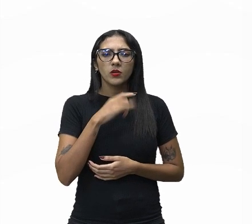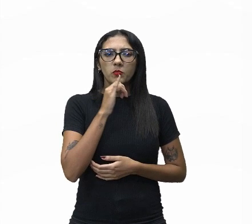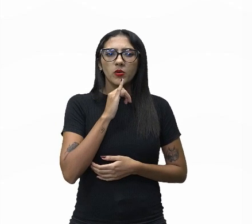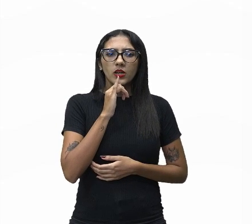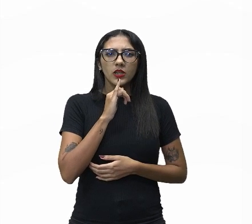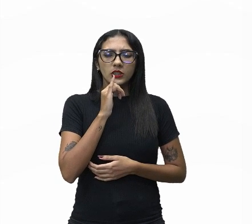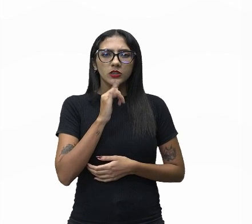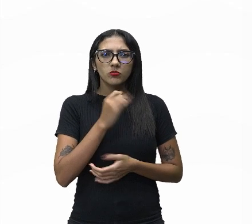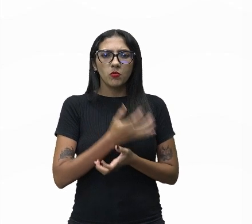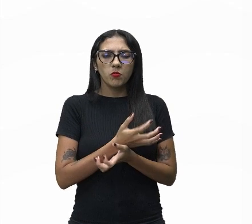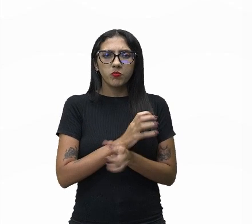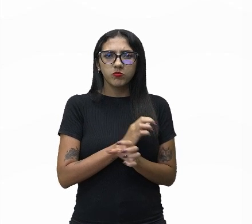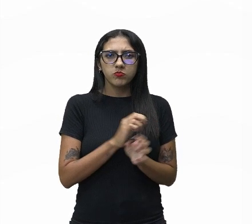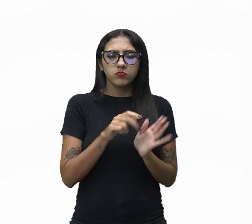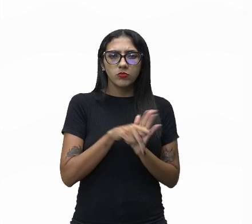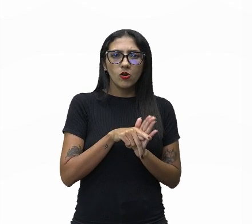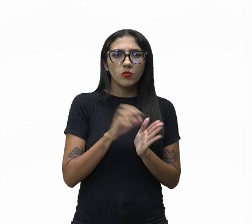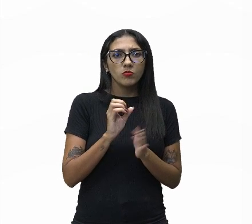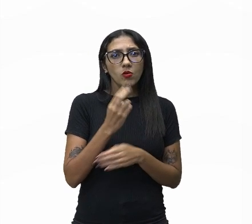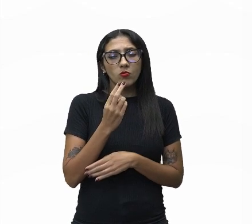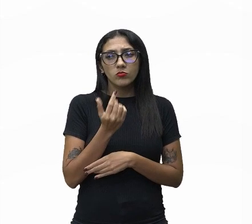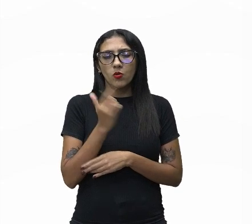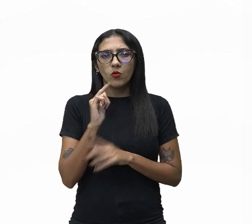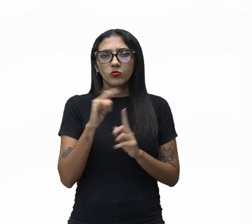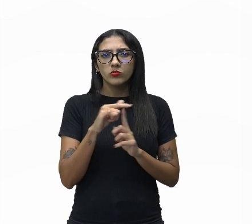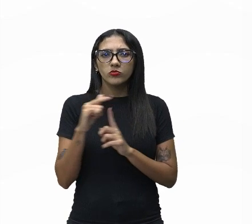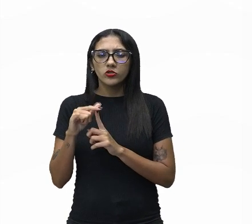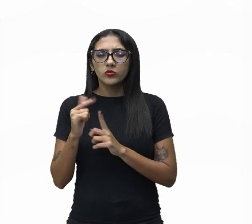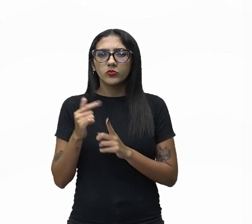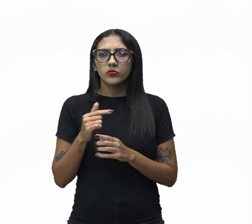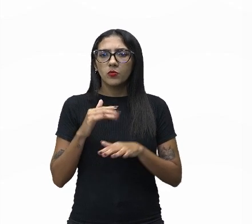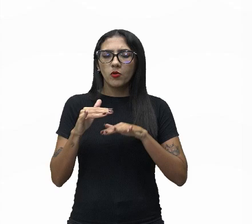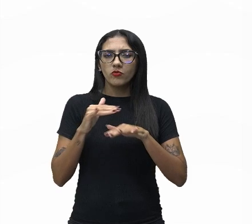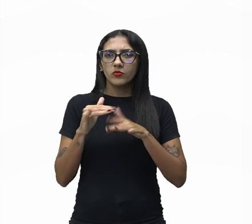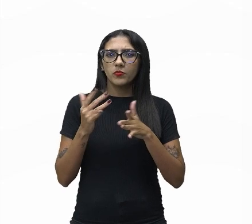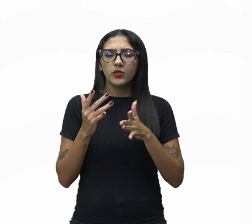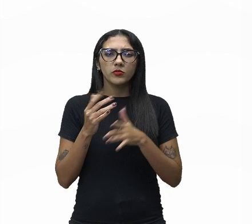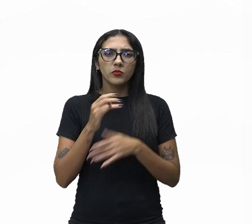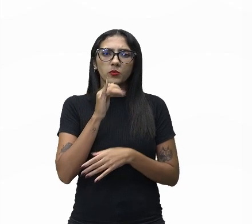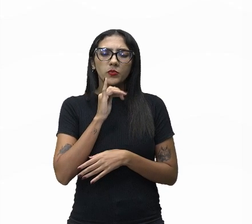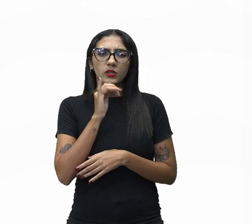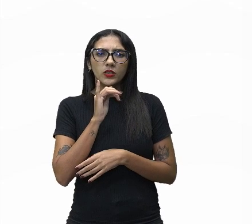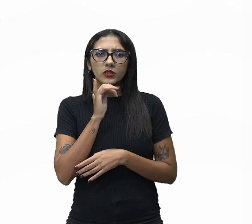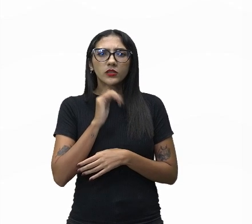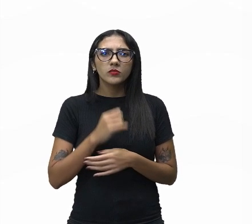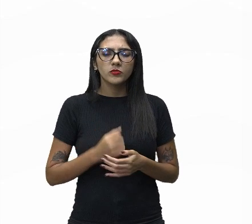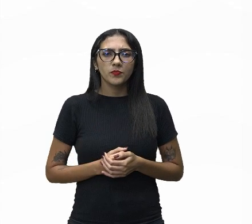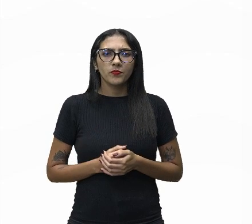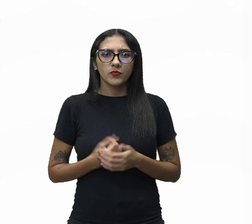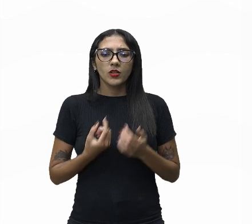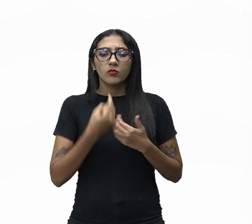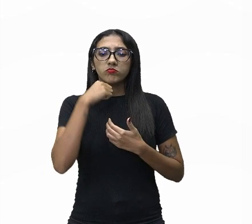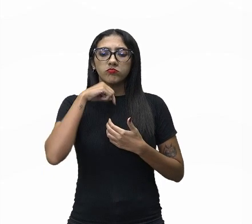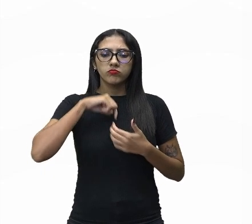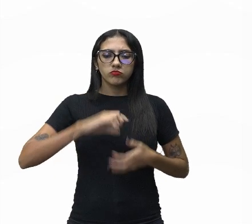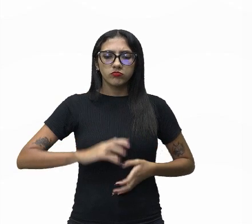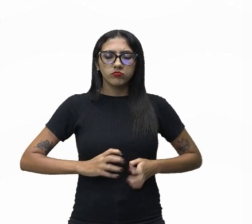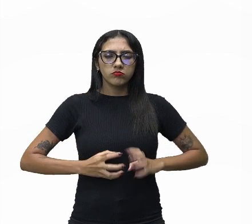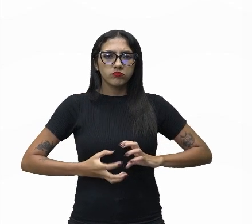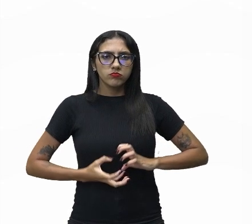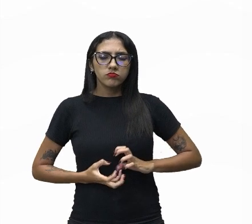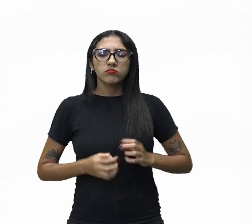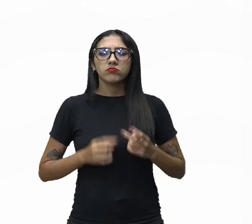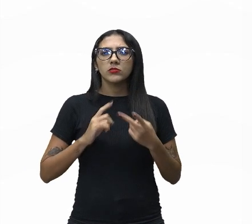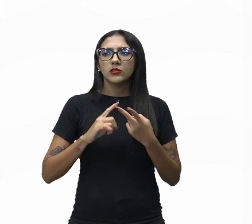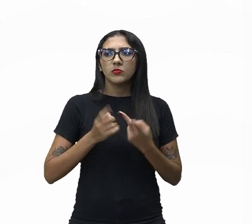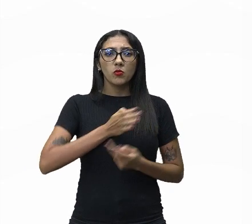músculo esquelético, e tem aqueles que são involuntários, como o movimento que realiza ali o sistema digestório, o batimento do